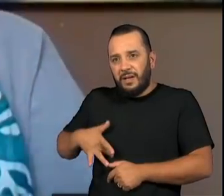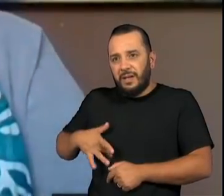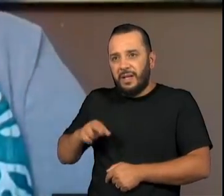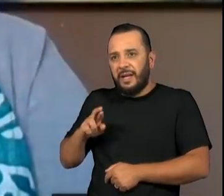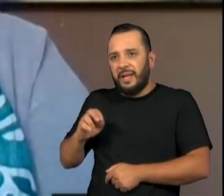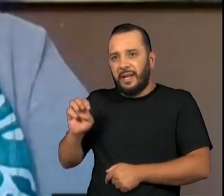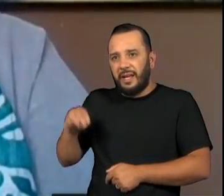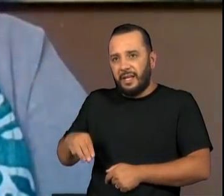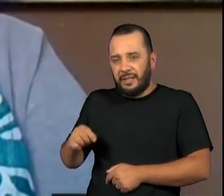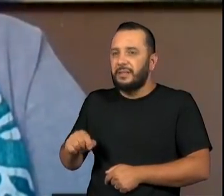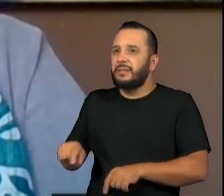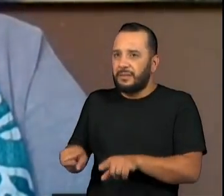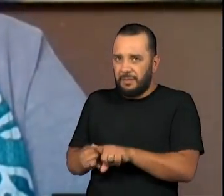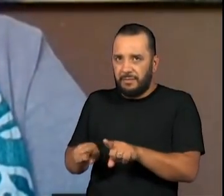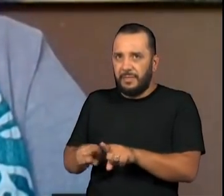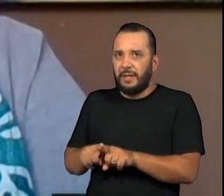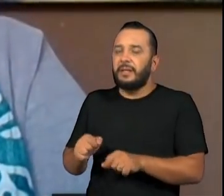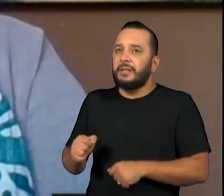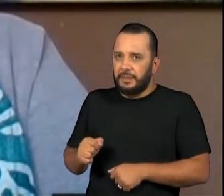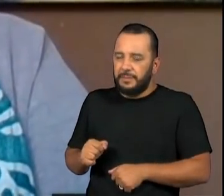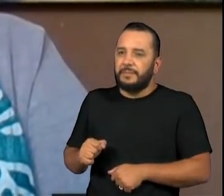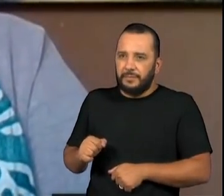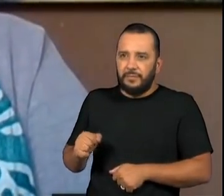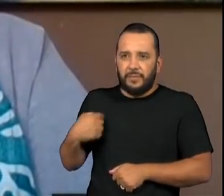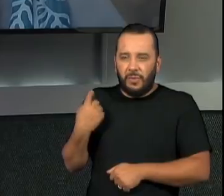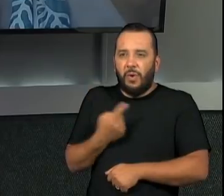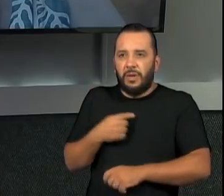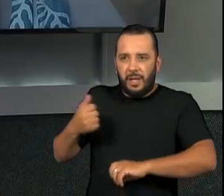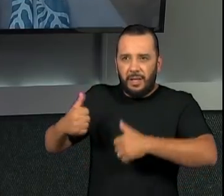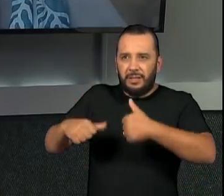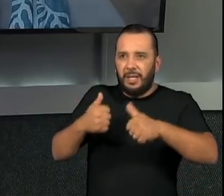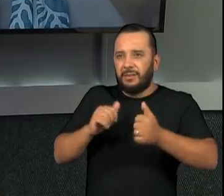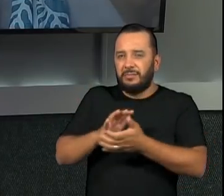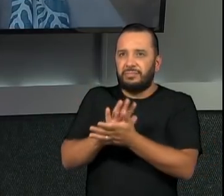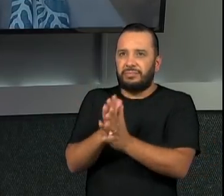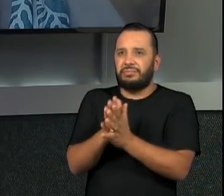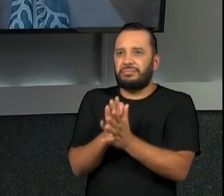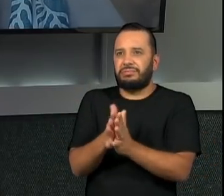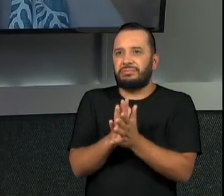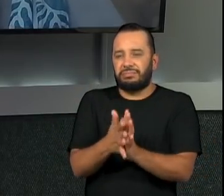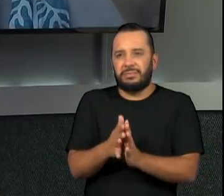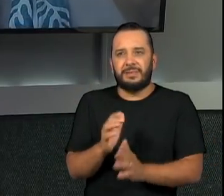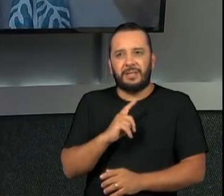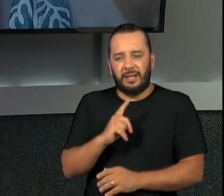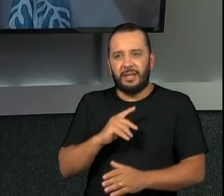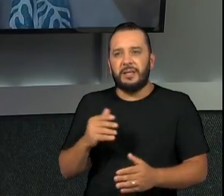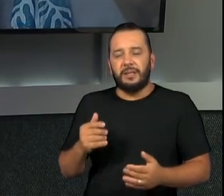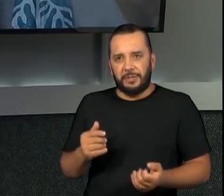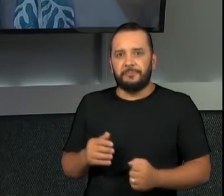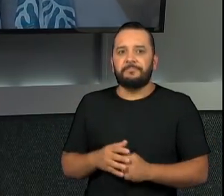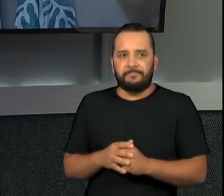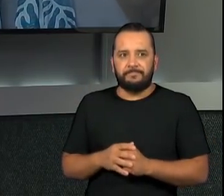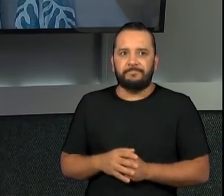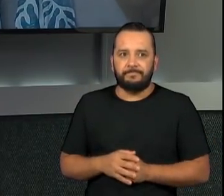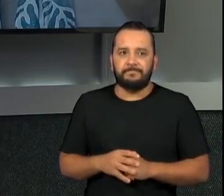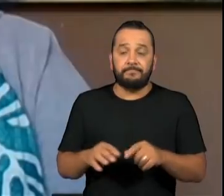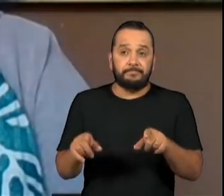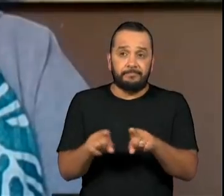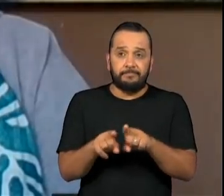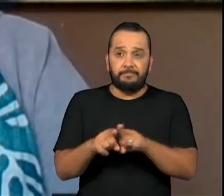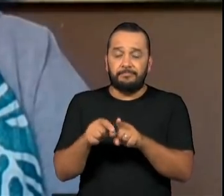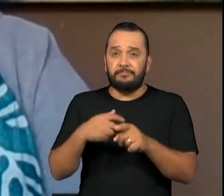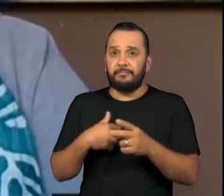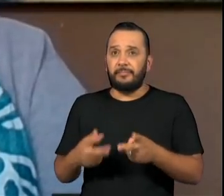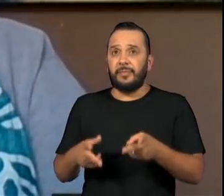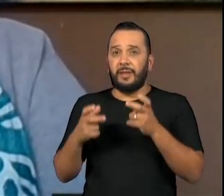que a gente podia ver e analisar visualmente, eram bem comprometidos, muitas lesões. E a gente notou também que